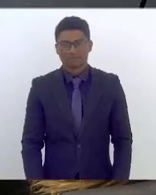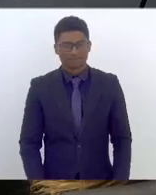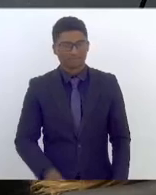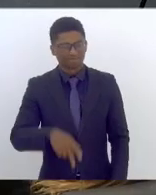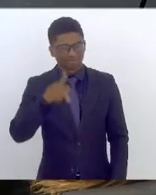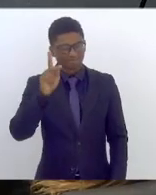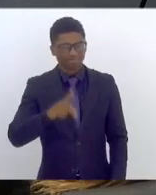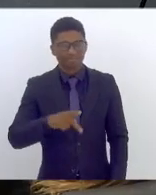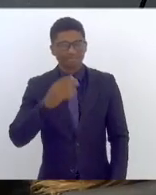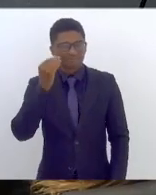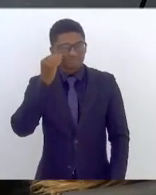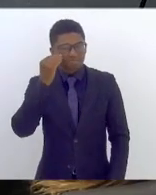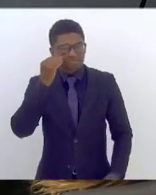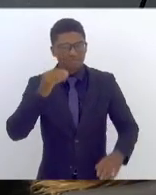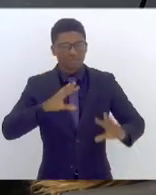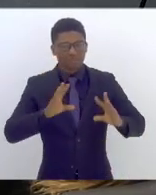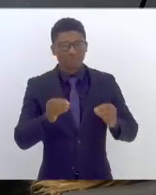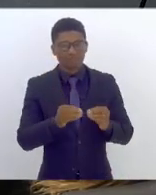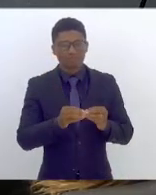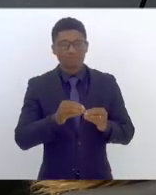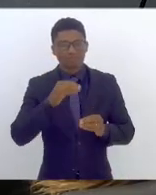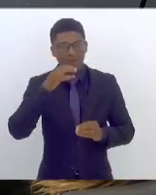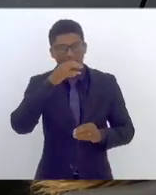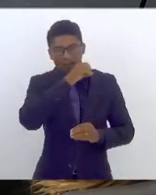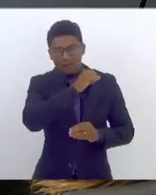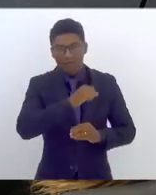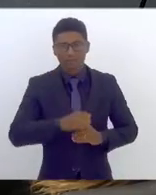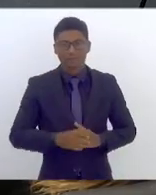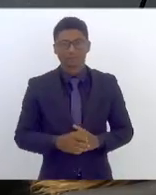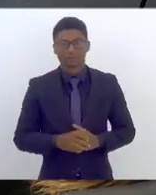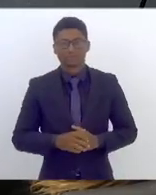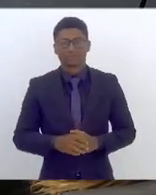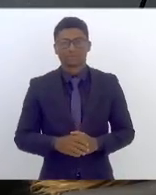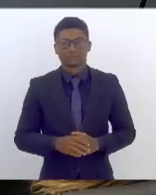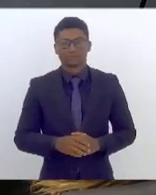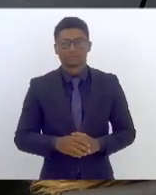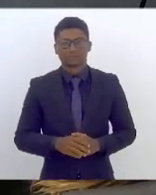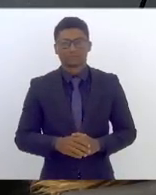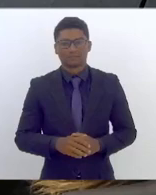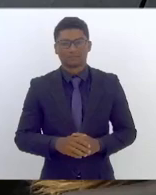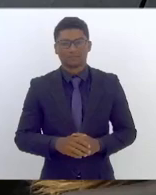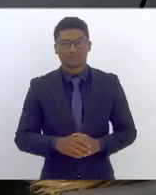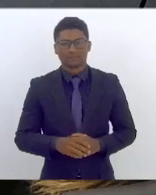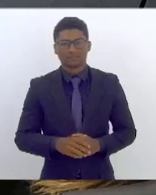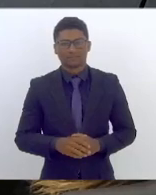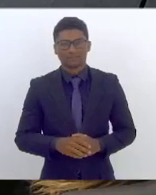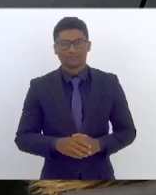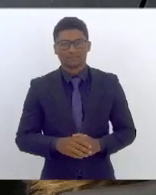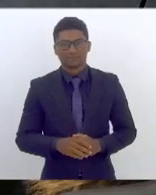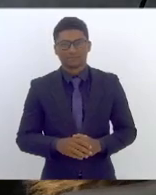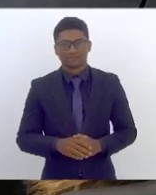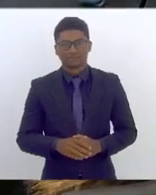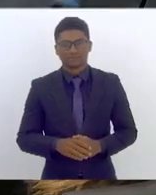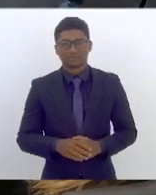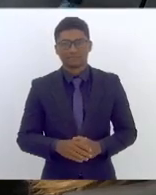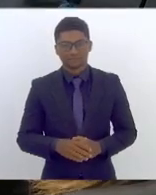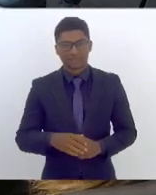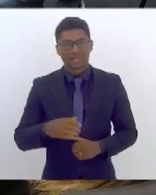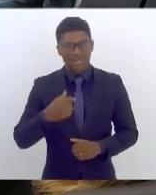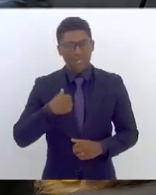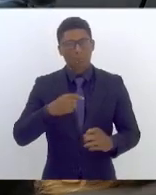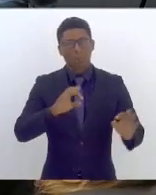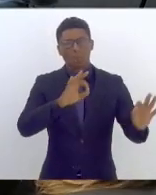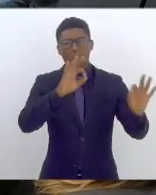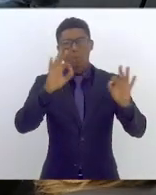tentar ser rápido mas eu não tenho muita competência para isso e depois das palavras emocionantes que eu ouvi aqui